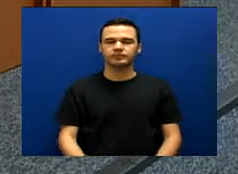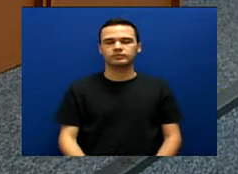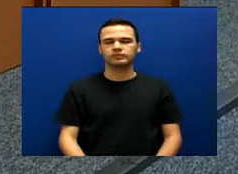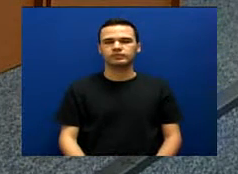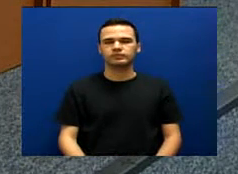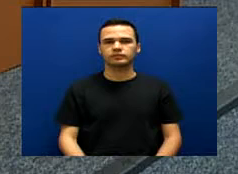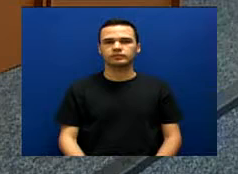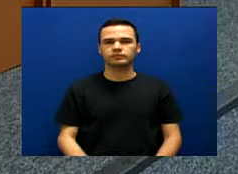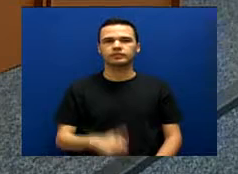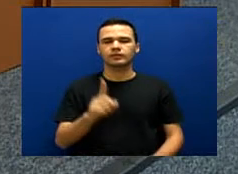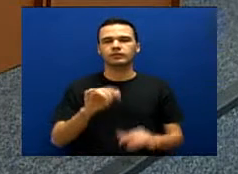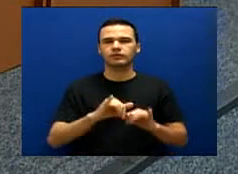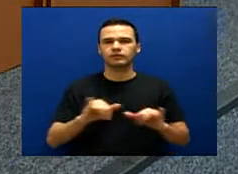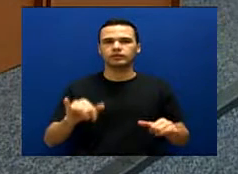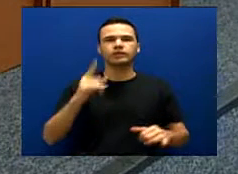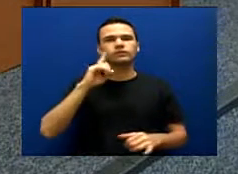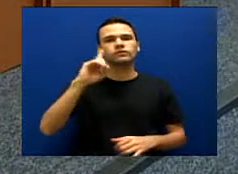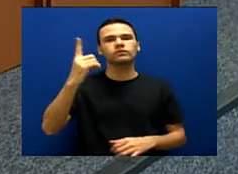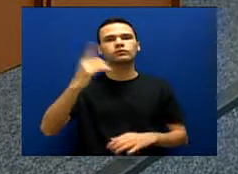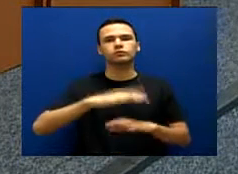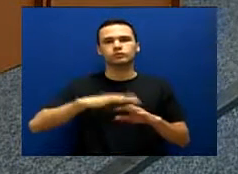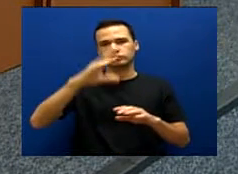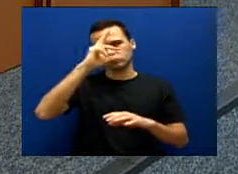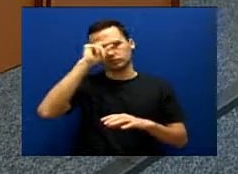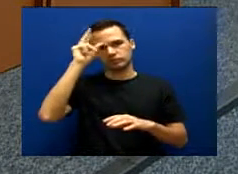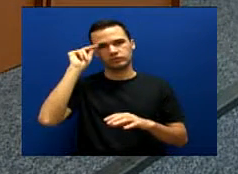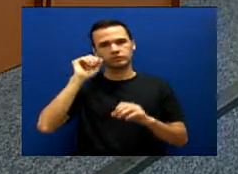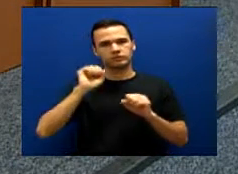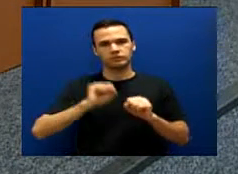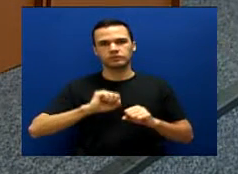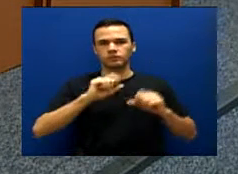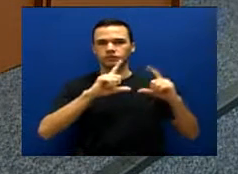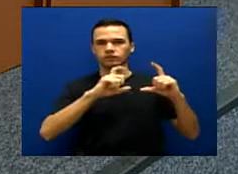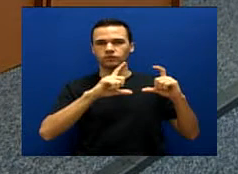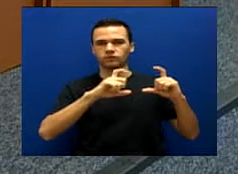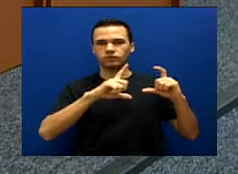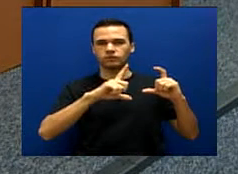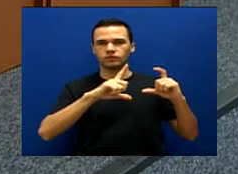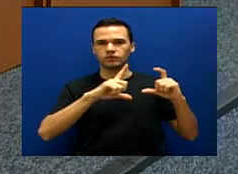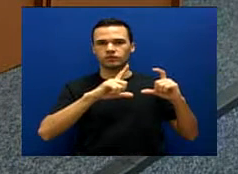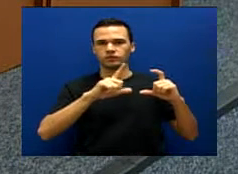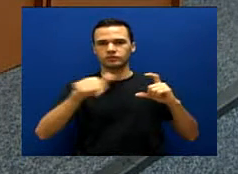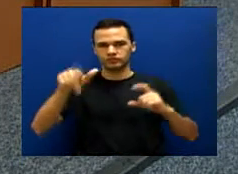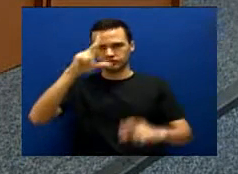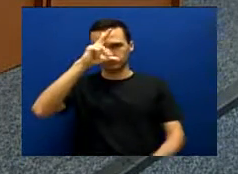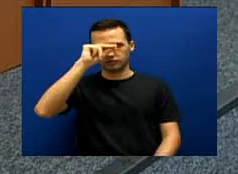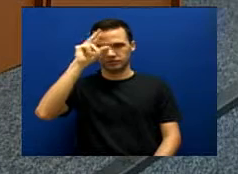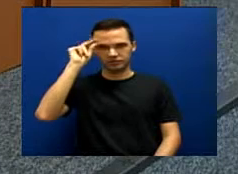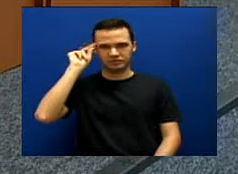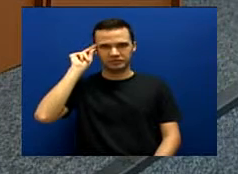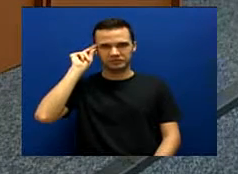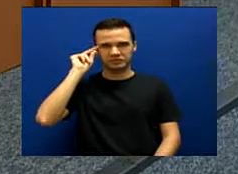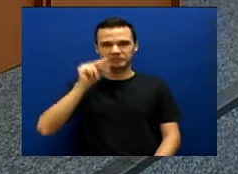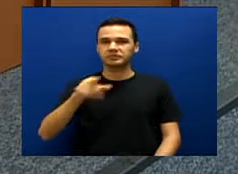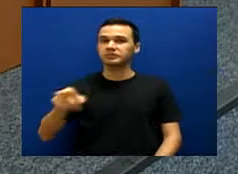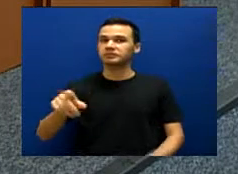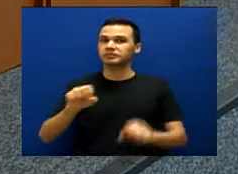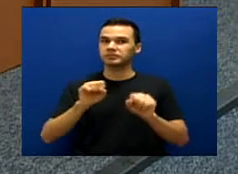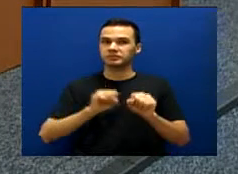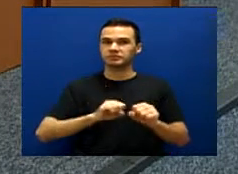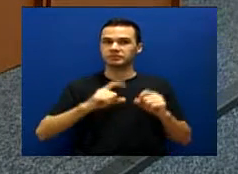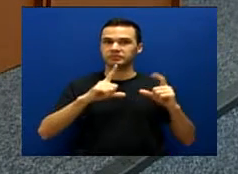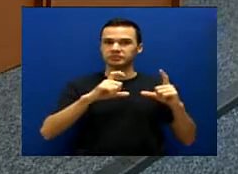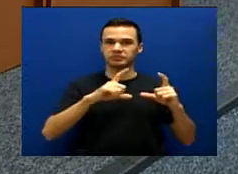Presidente, diz que quem assume um dia como prefeito já tem direito à foto lá no passo? Então, o senhor já ficará